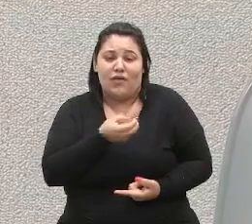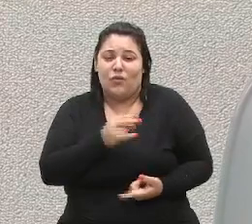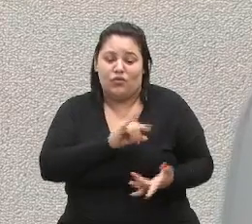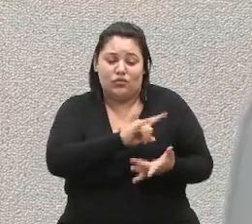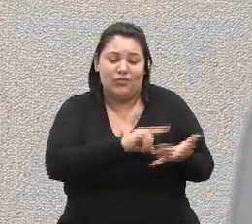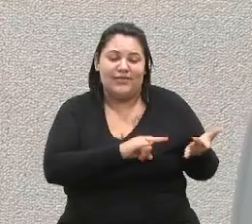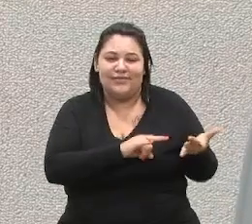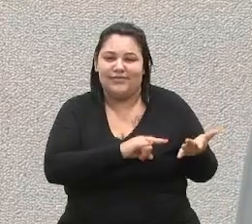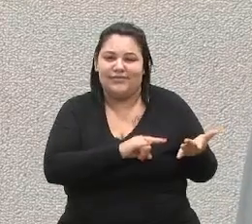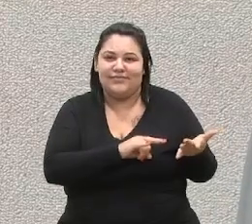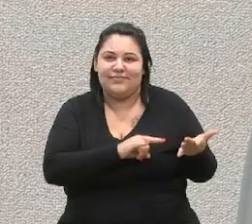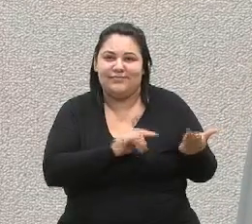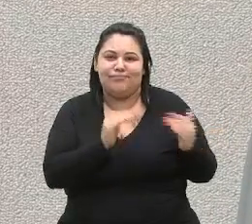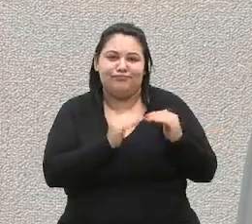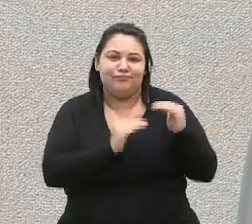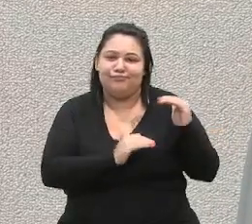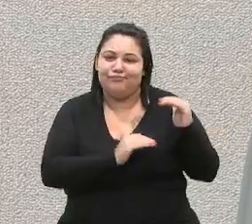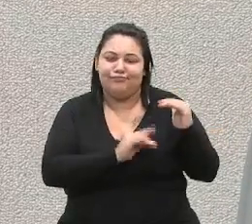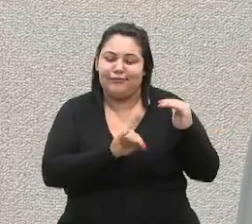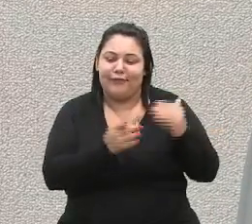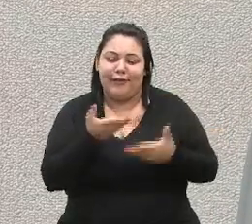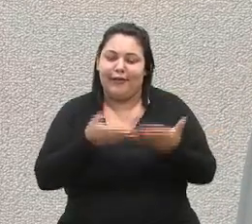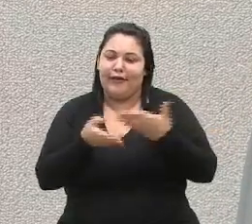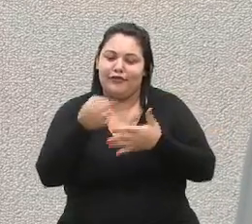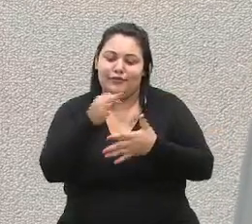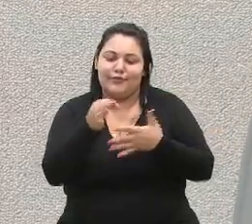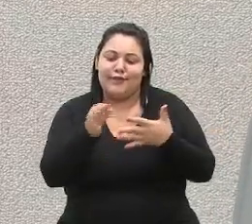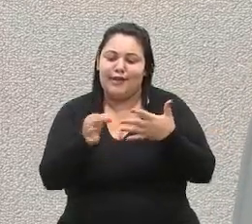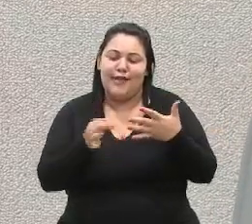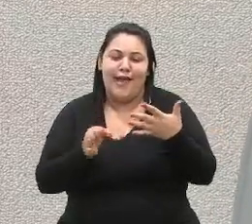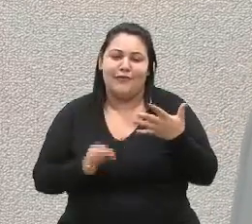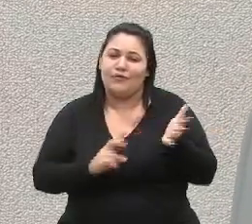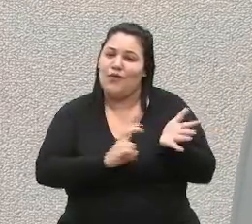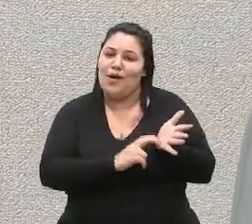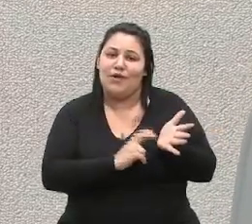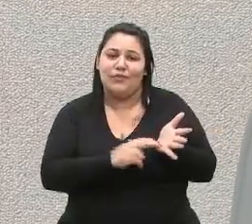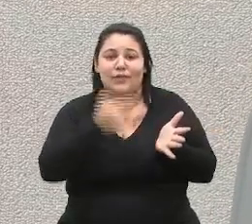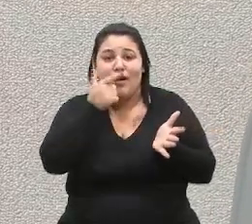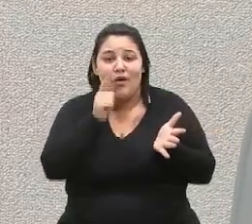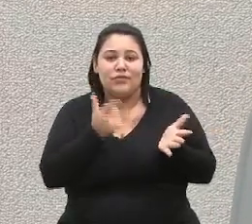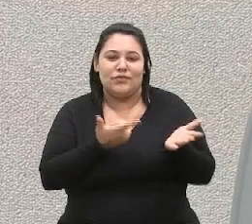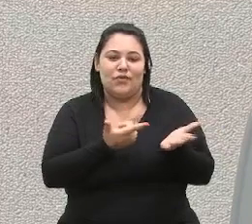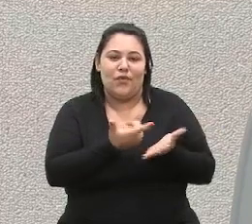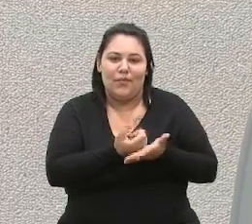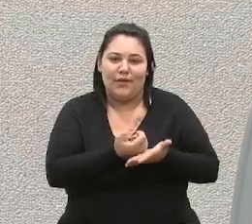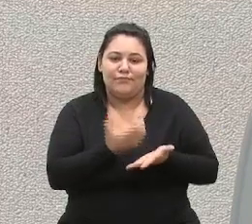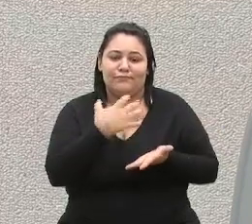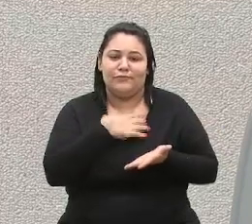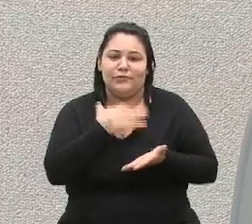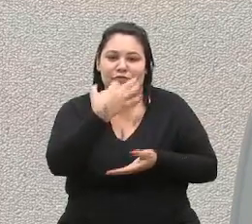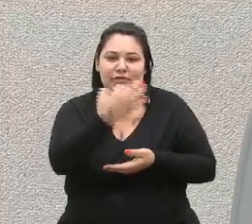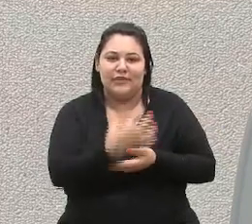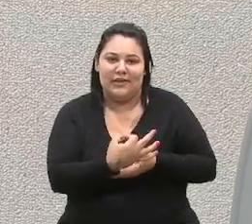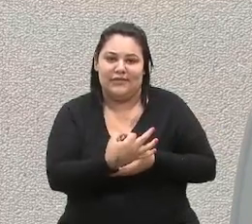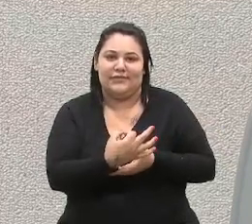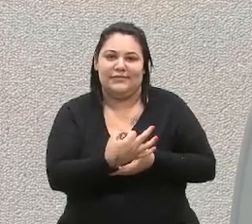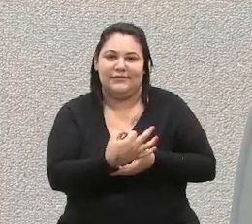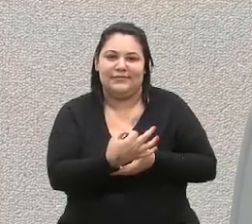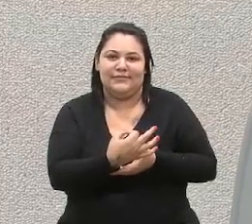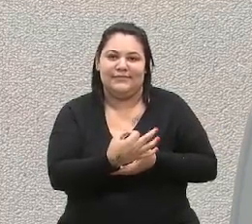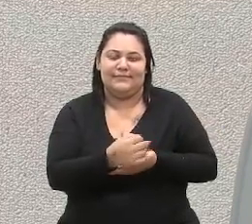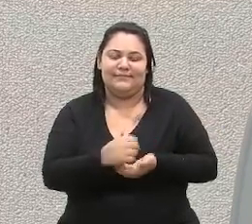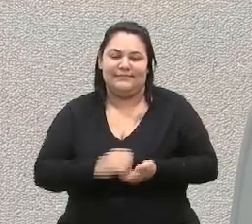documentação não satisfaz aos bancos para adquirir de forma formal o seu